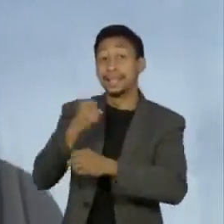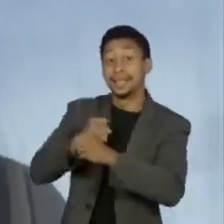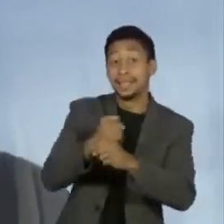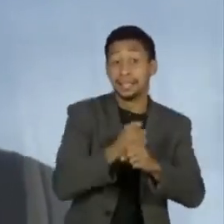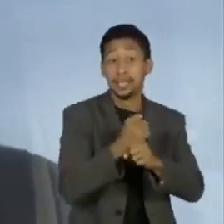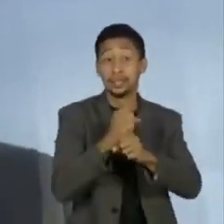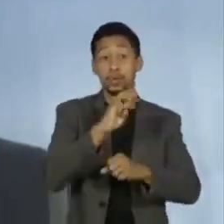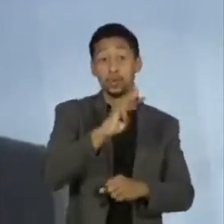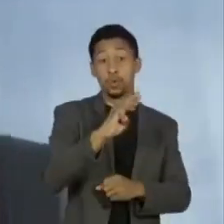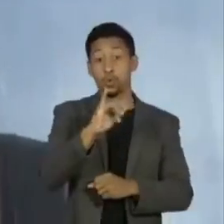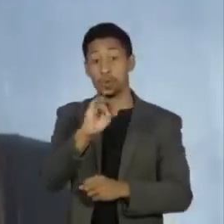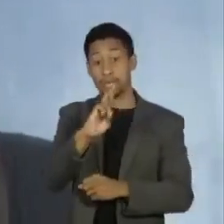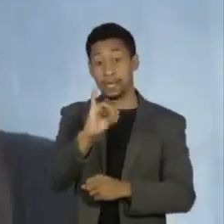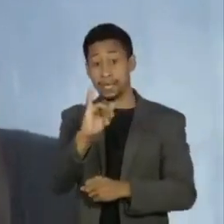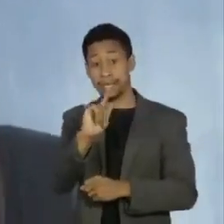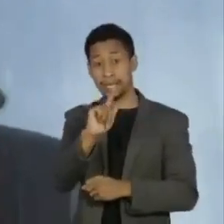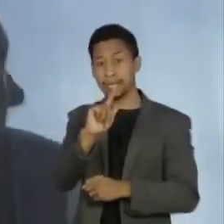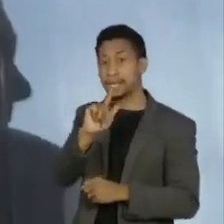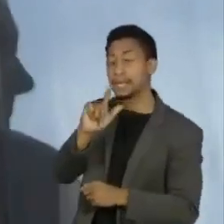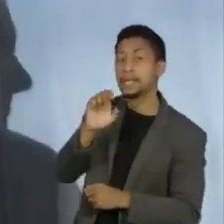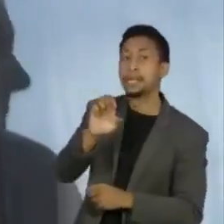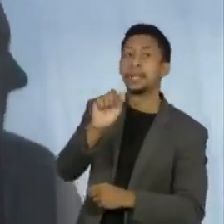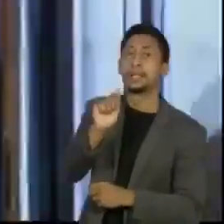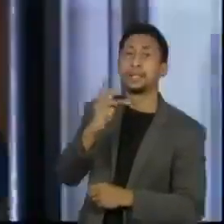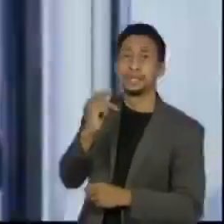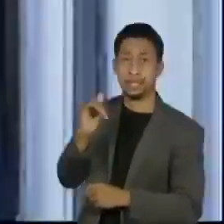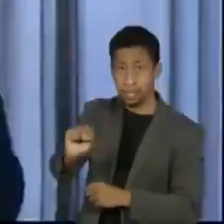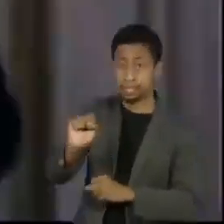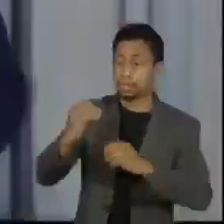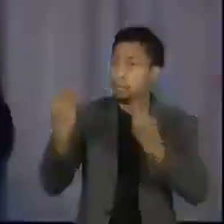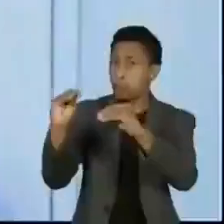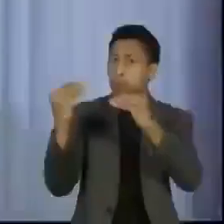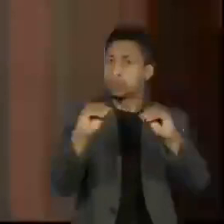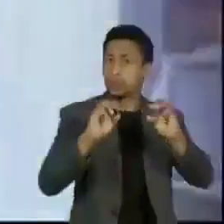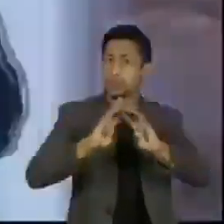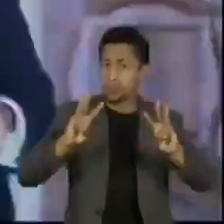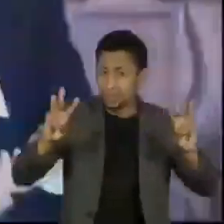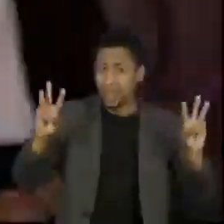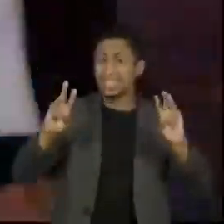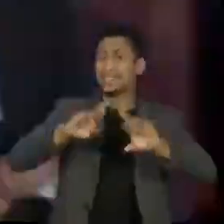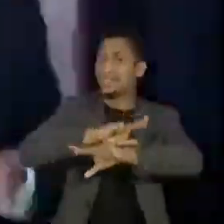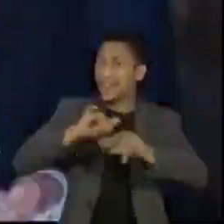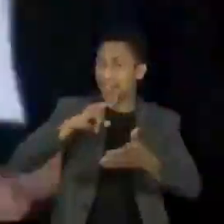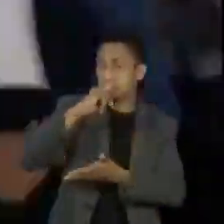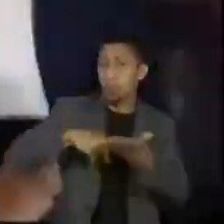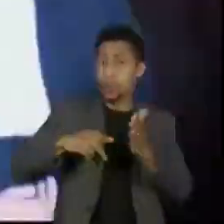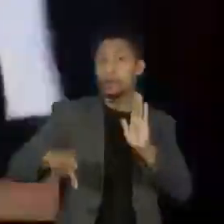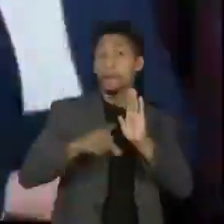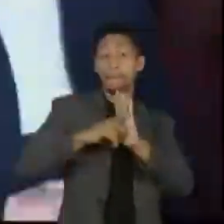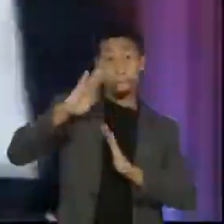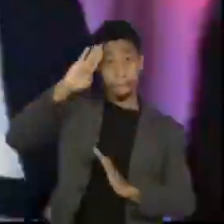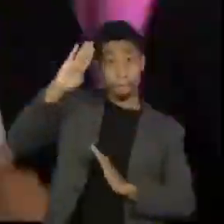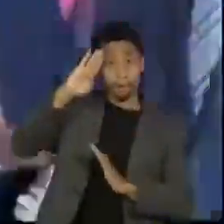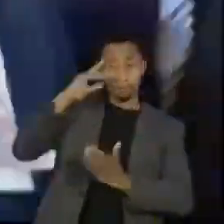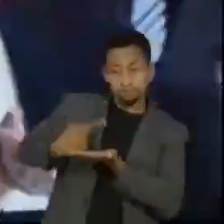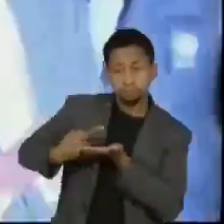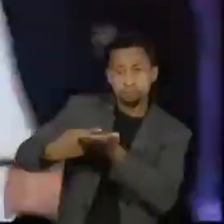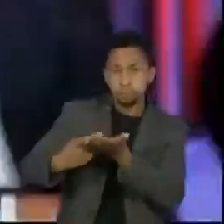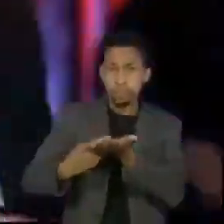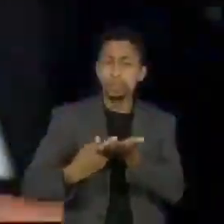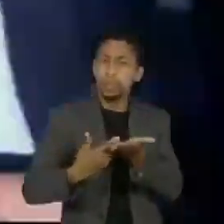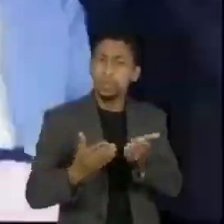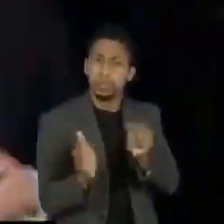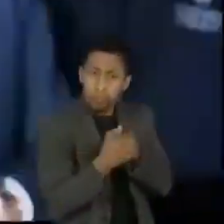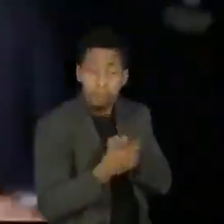WikiLeaks, site fundado por Assange, publicou centenas de milhares de documentos militares diplomáticos confidenciais